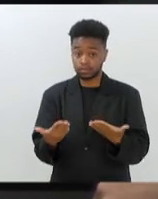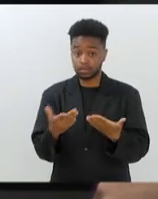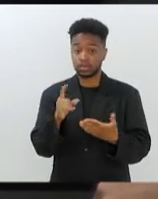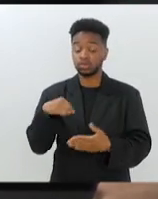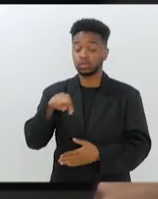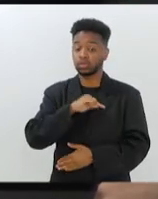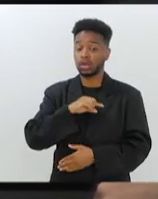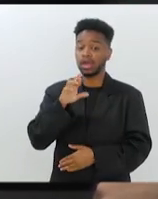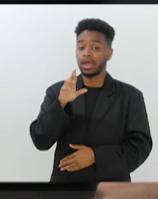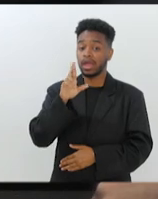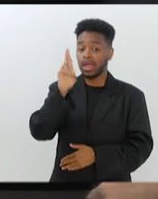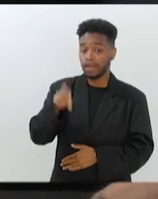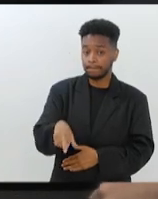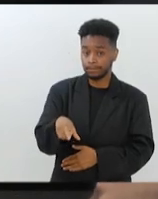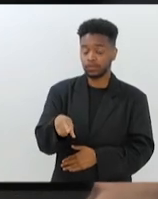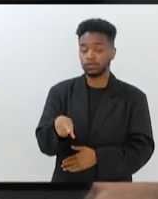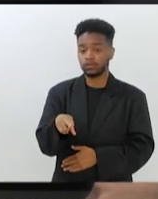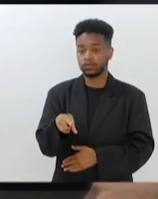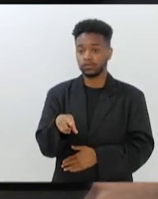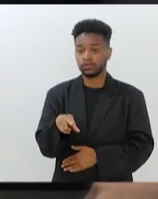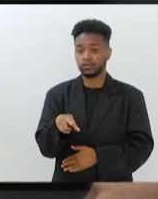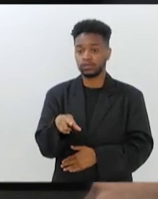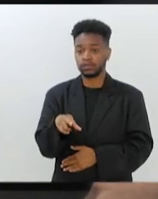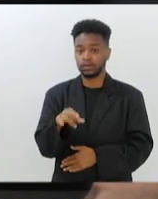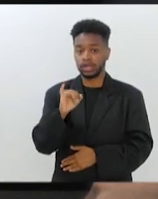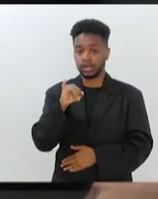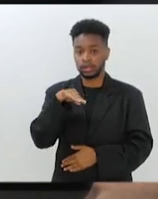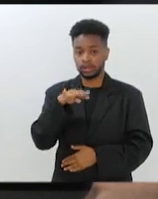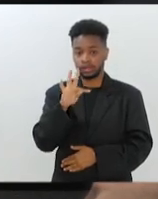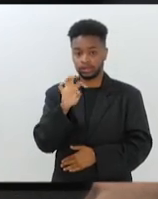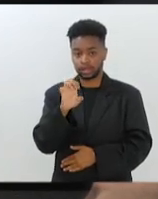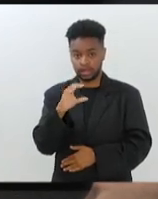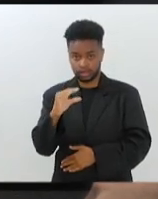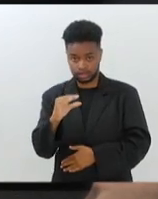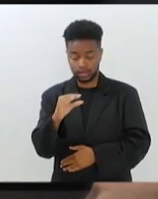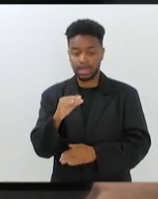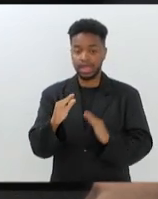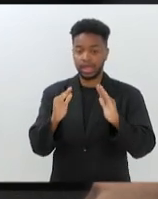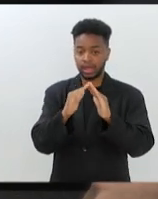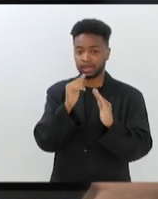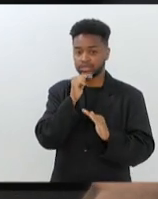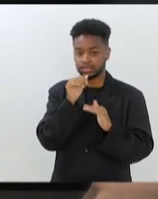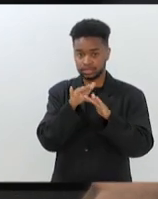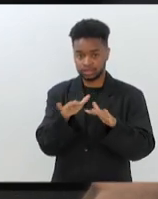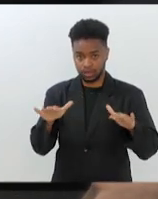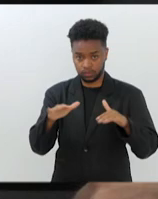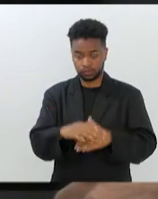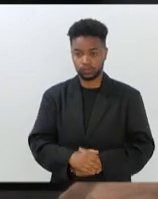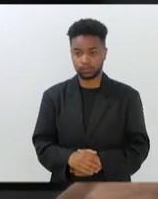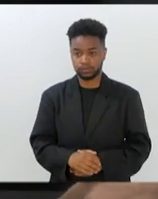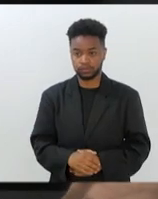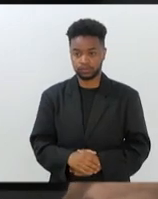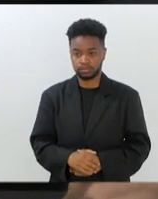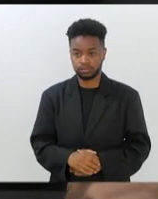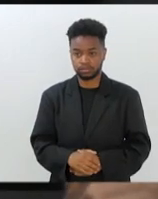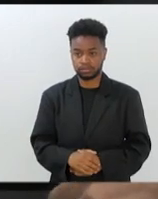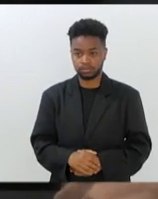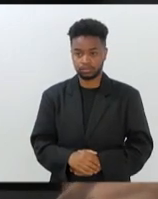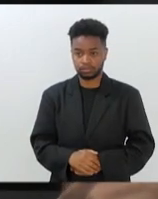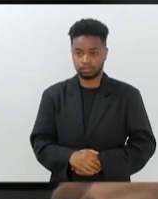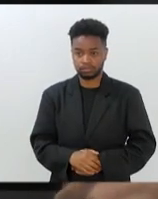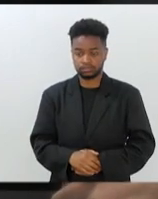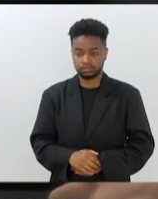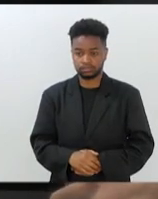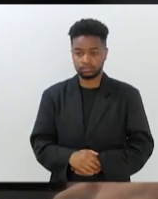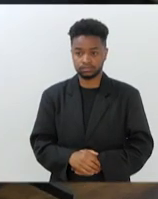recusou o intec Casa das águas V falar de casa das águas Casa